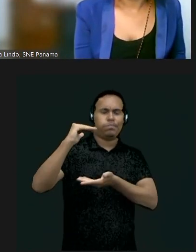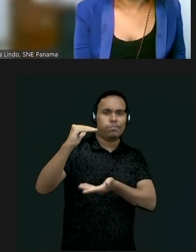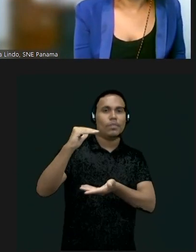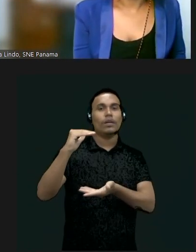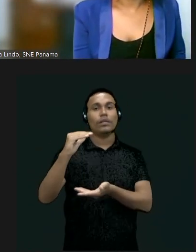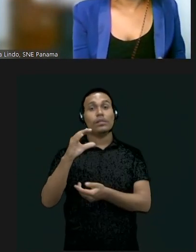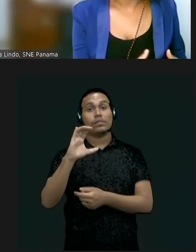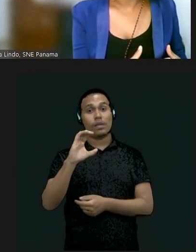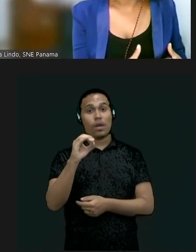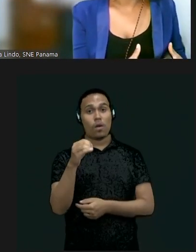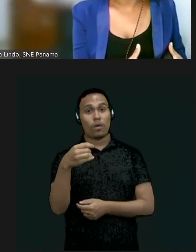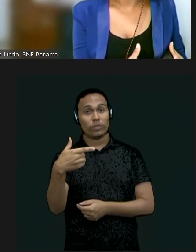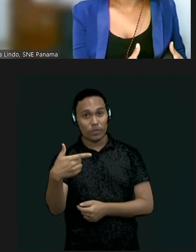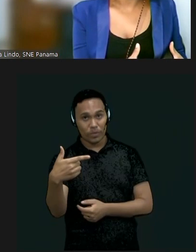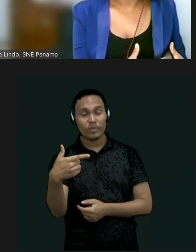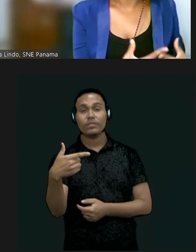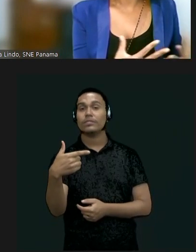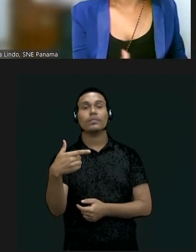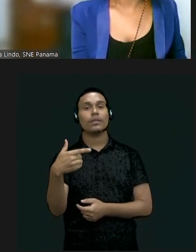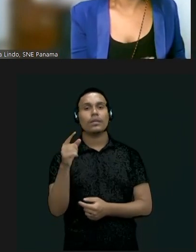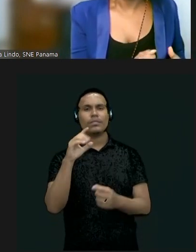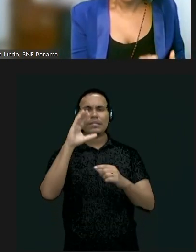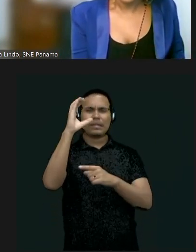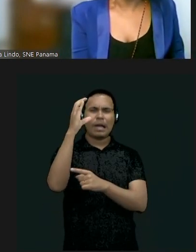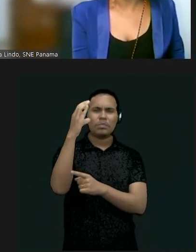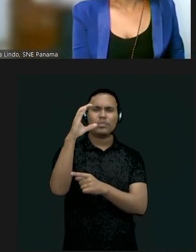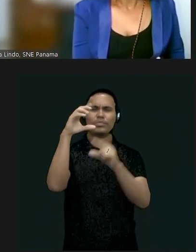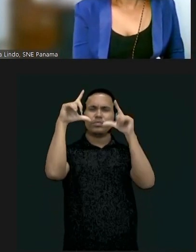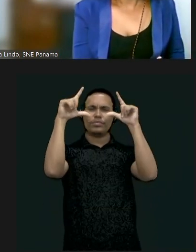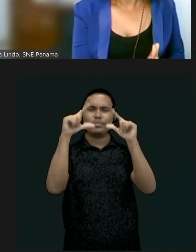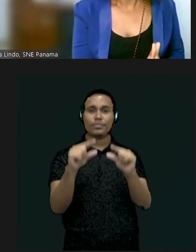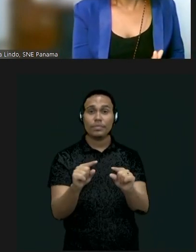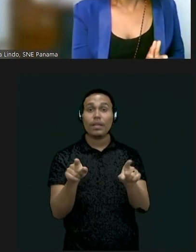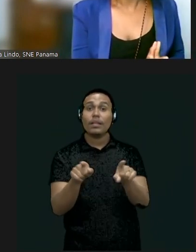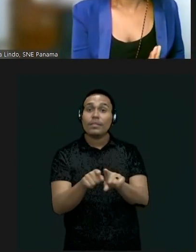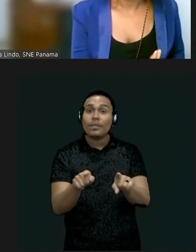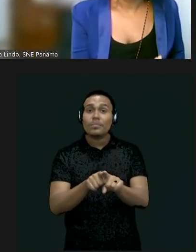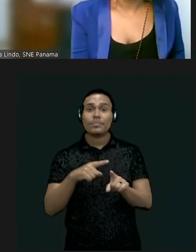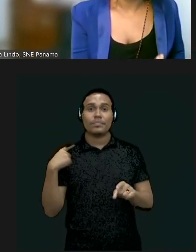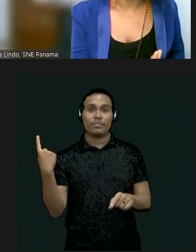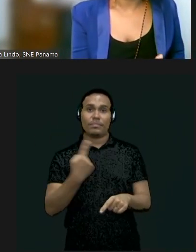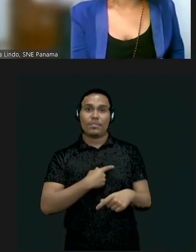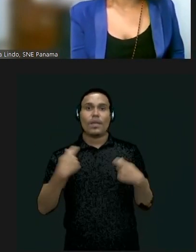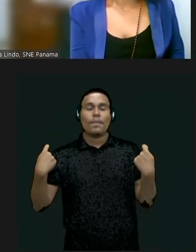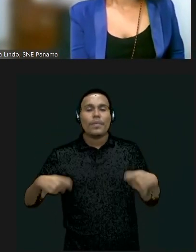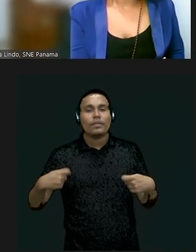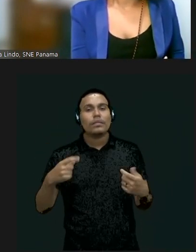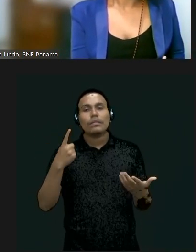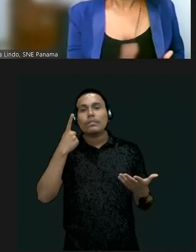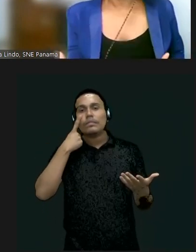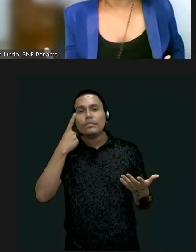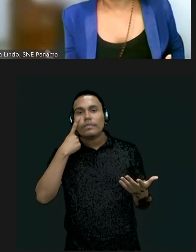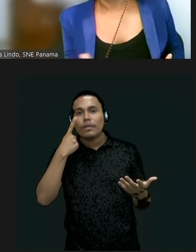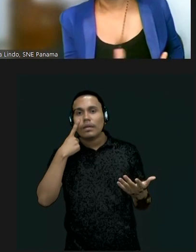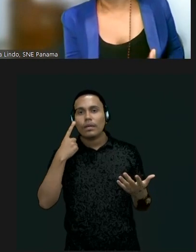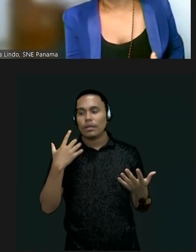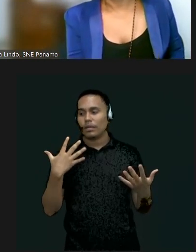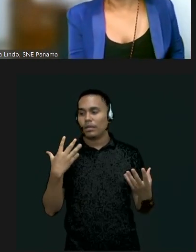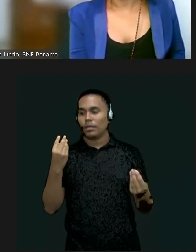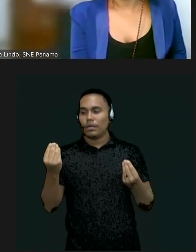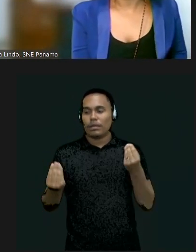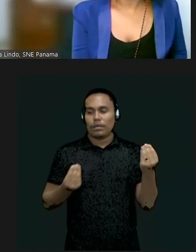de CO2, mas não apenas descarbonizando a nossa matriz. Nós precisamos